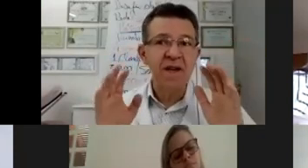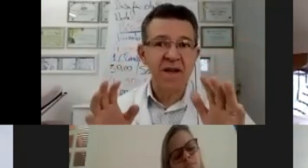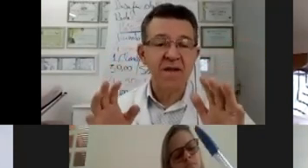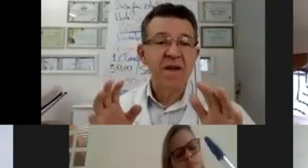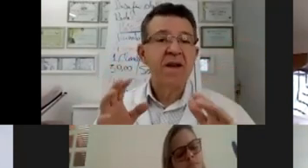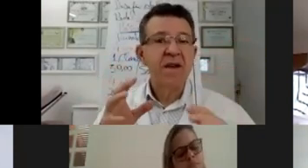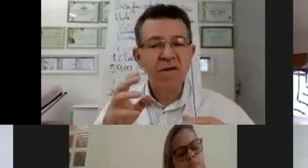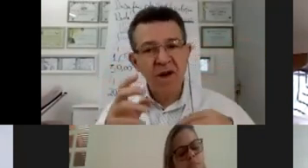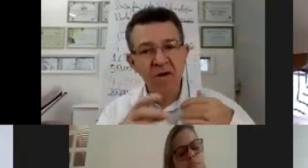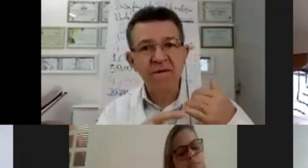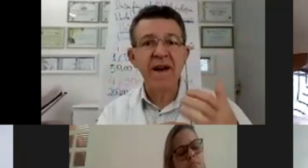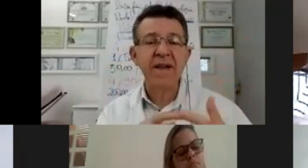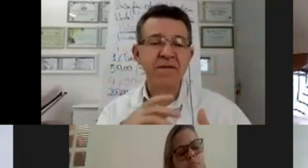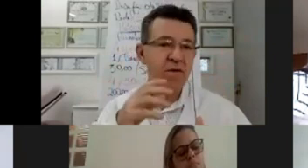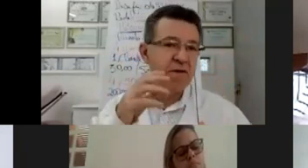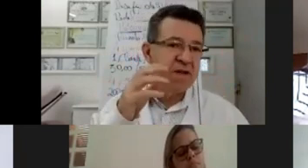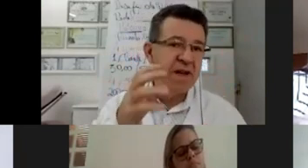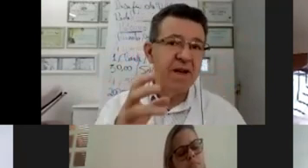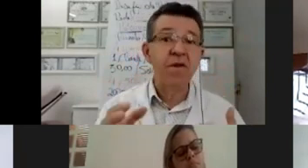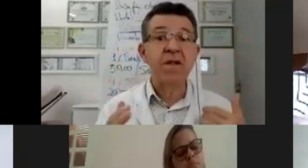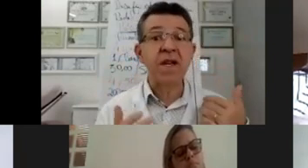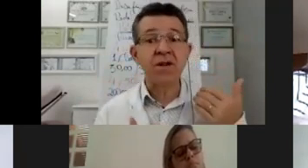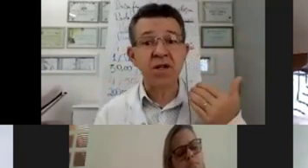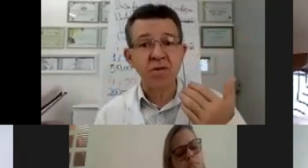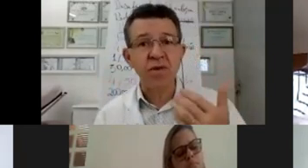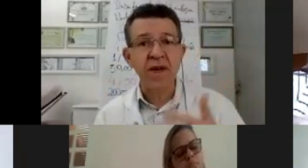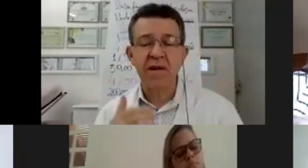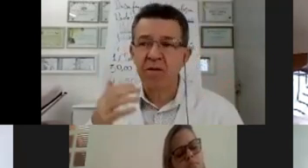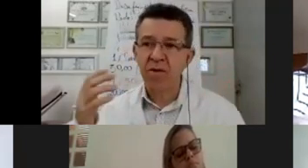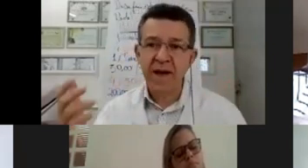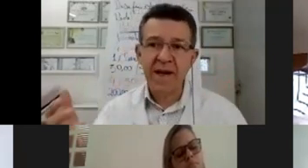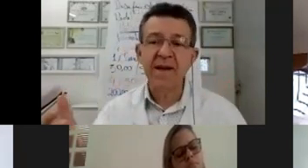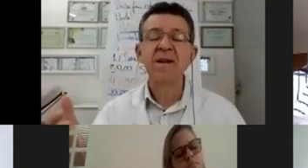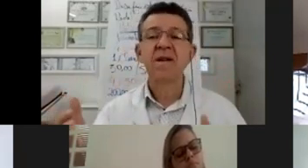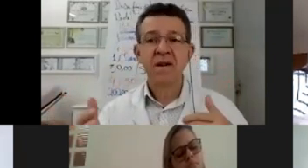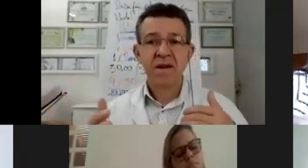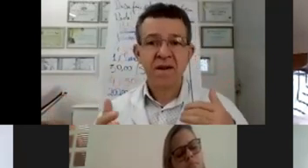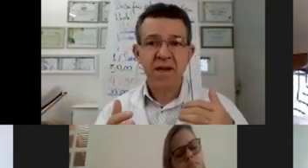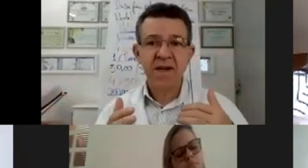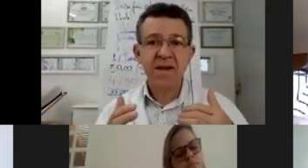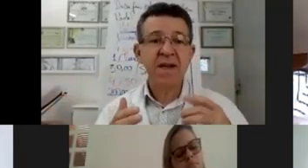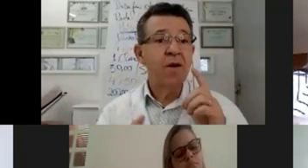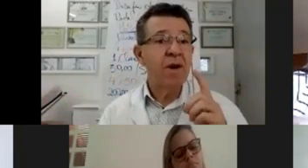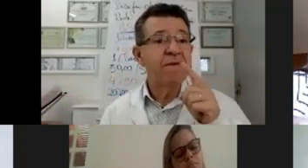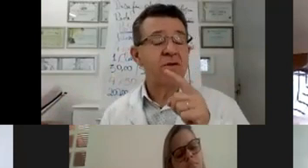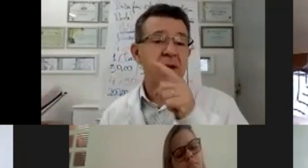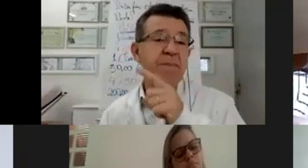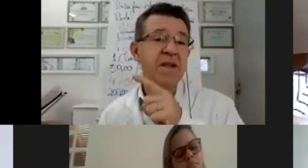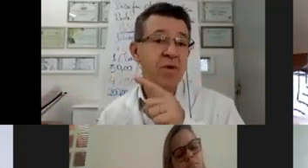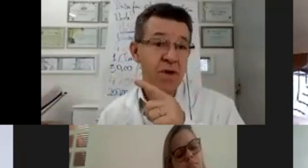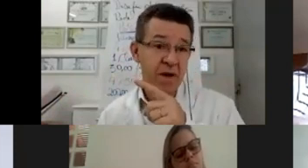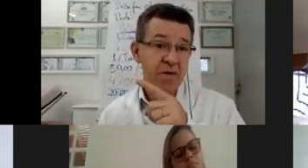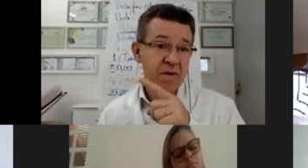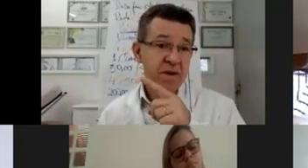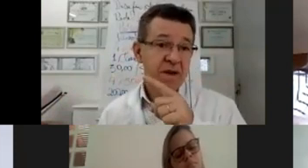vários clientes que eu vou na conversa, vou conversando, vou interagindo com ele ou com ela, e não avanço na